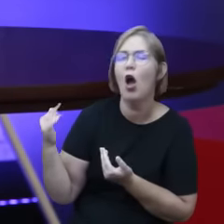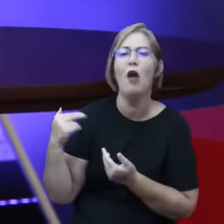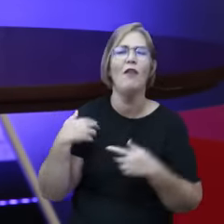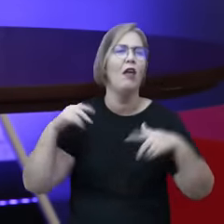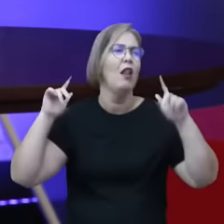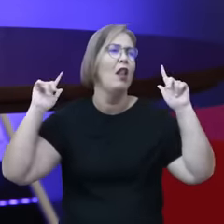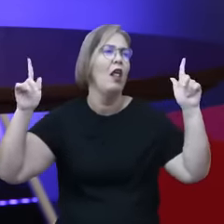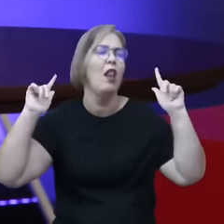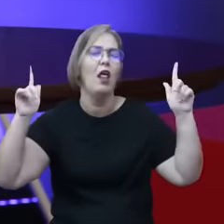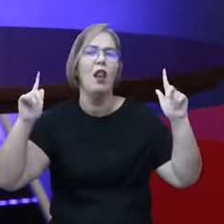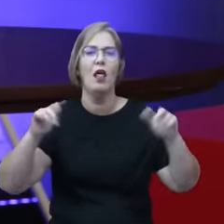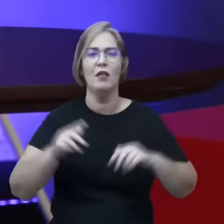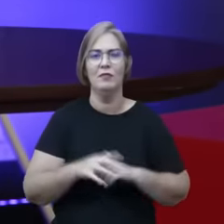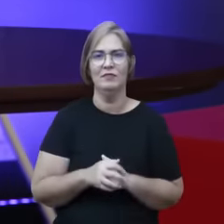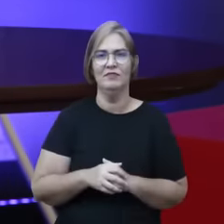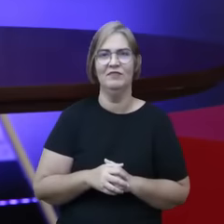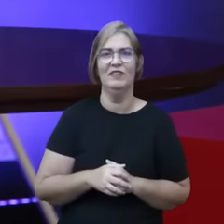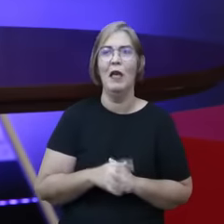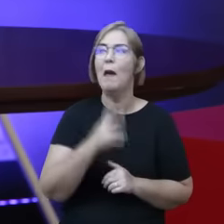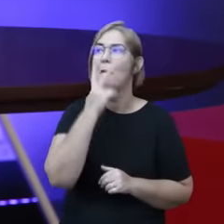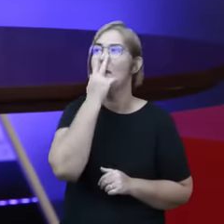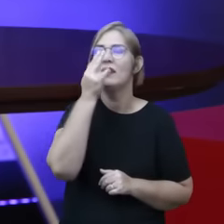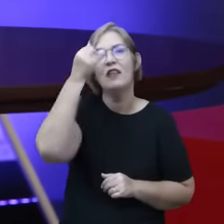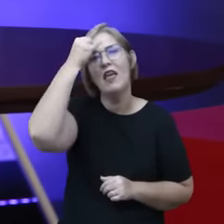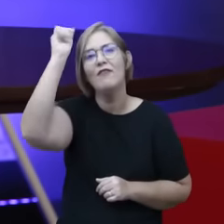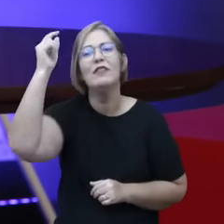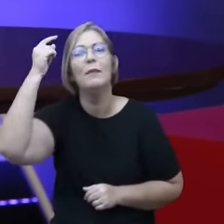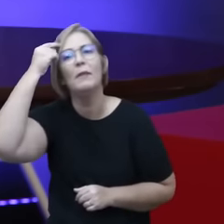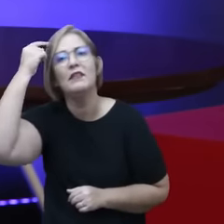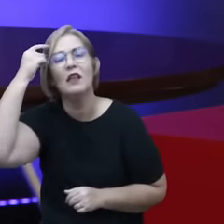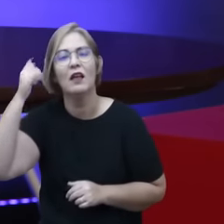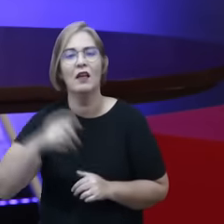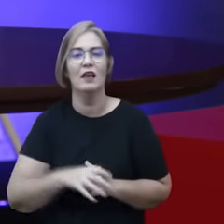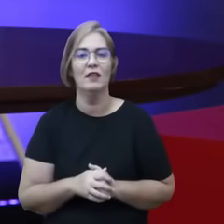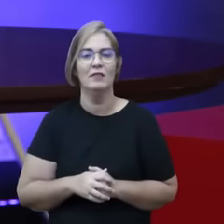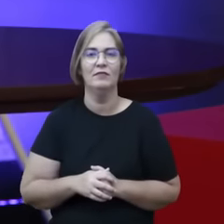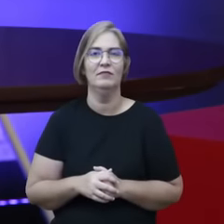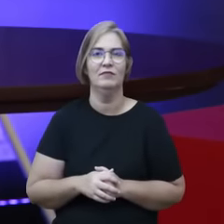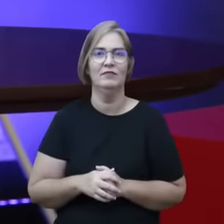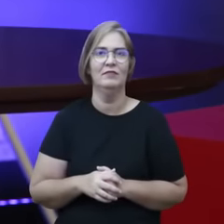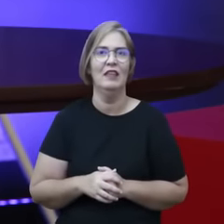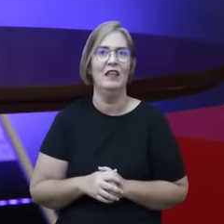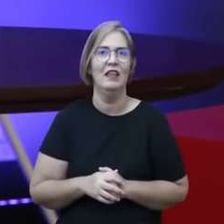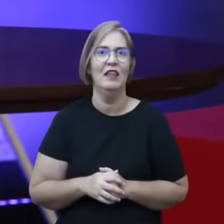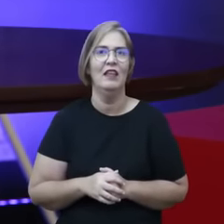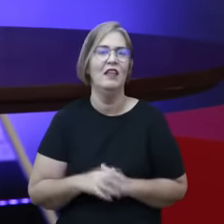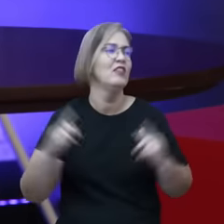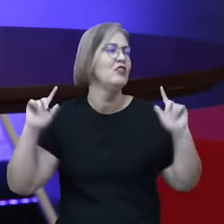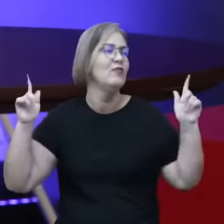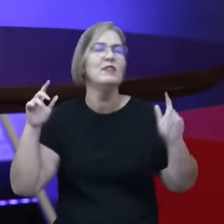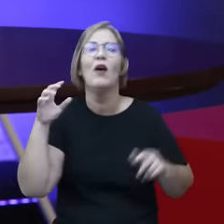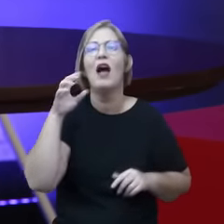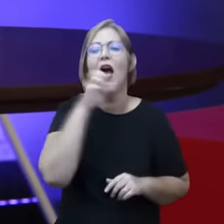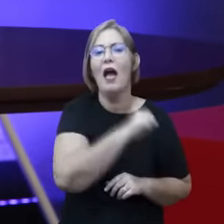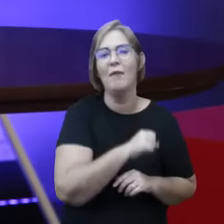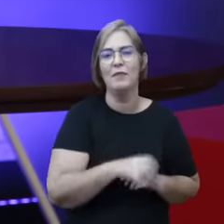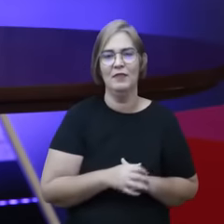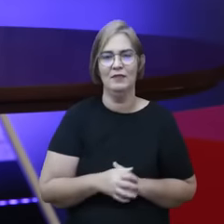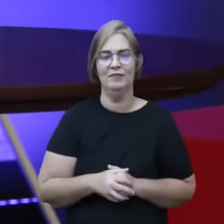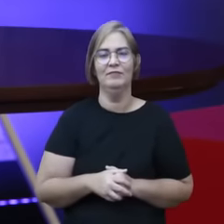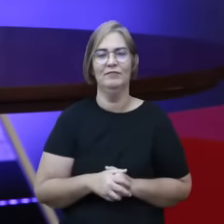passa de um caniço pensante, né? Pasta um ventinho e acabou, né? Basta uma dorzinha de dente e um